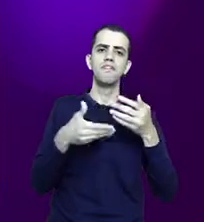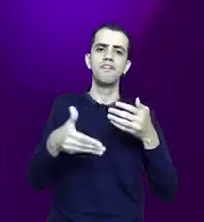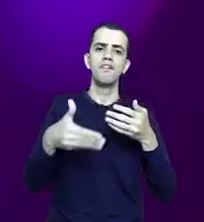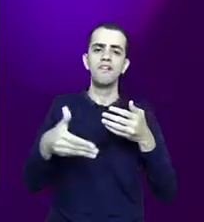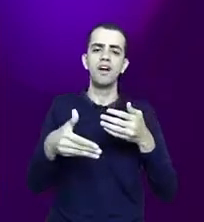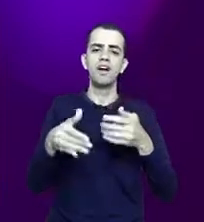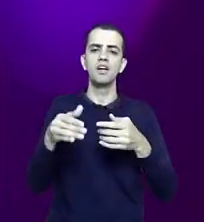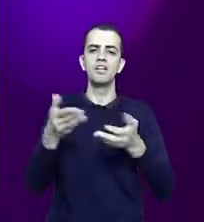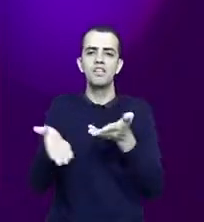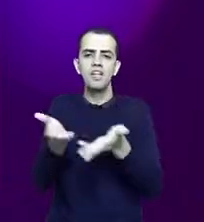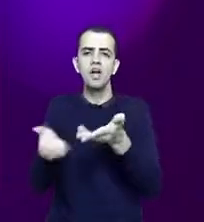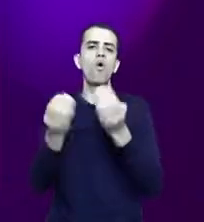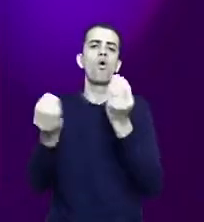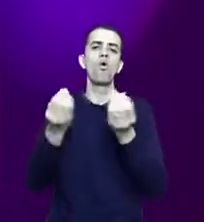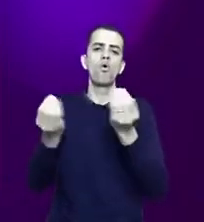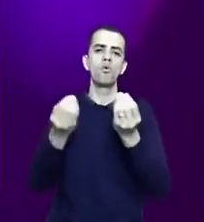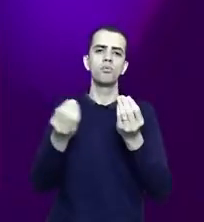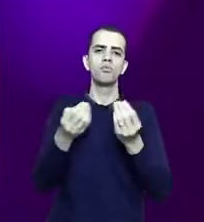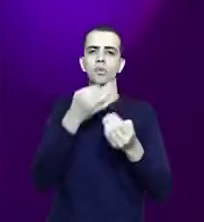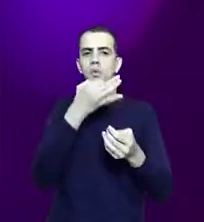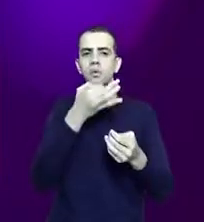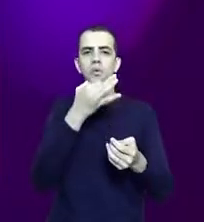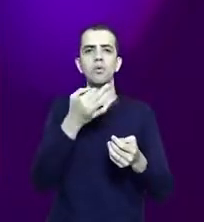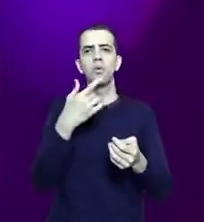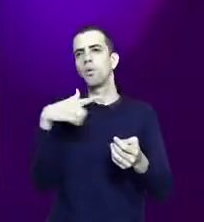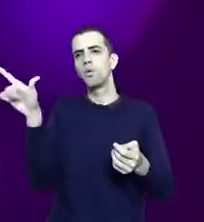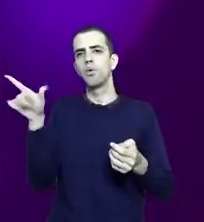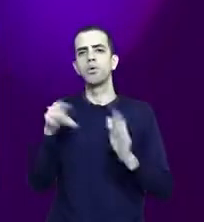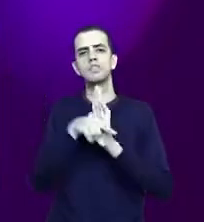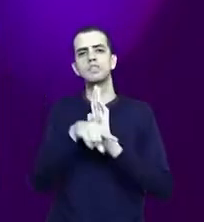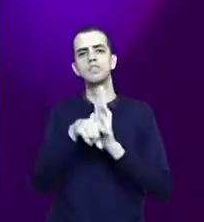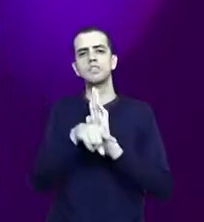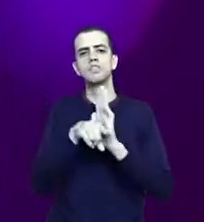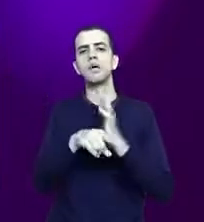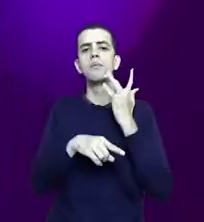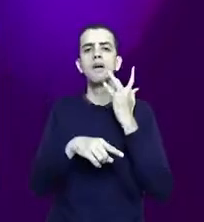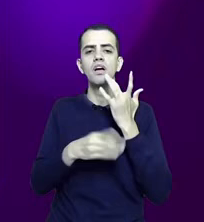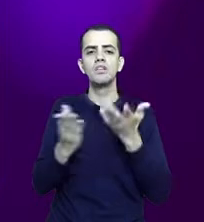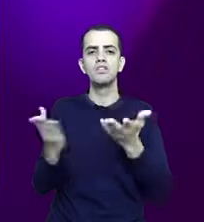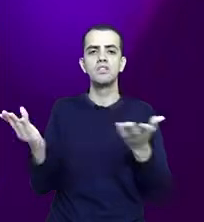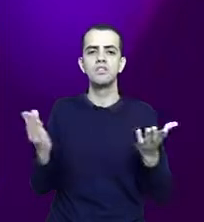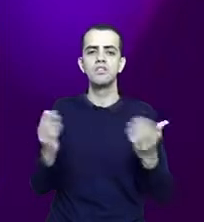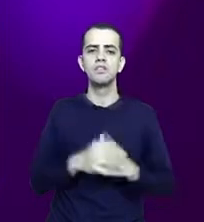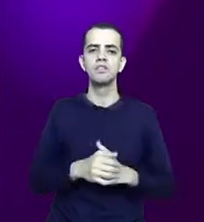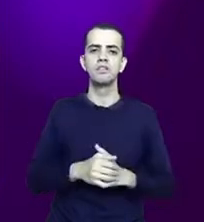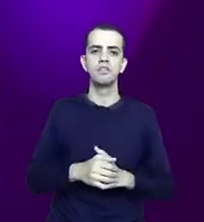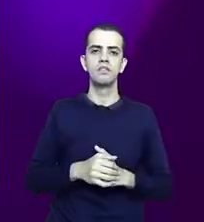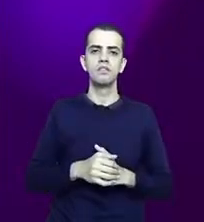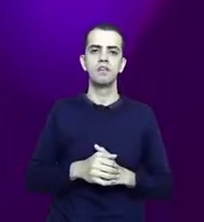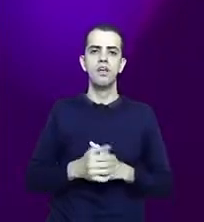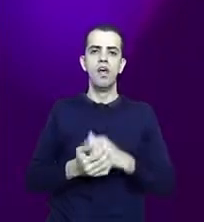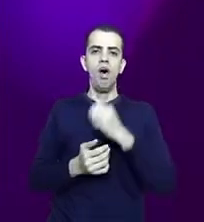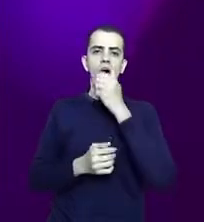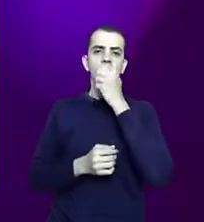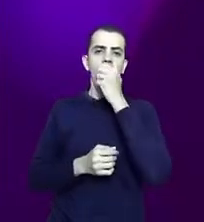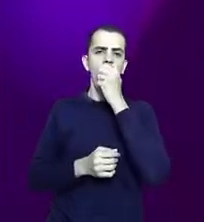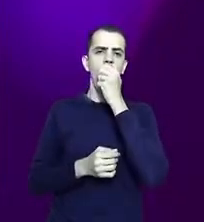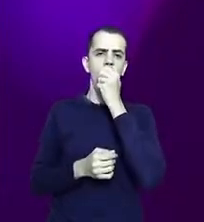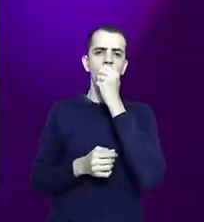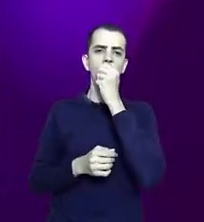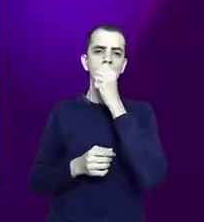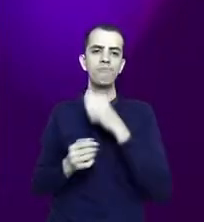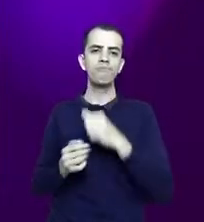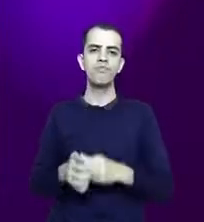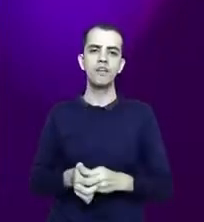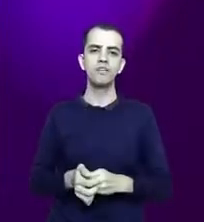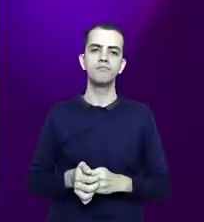o tratamento? Você prefere algum outro exame para entender melhor? É uma consolidação viciosa de uma